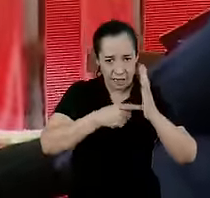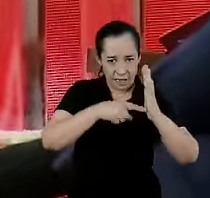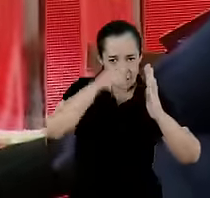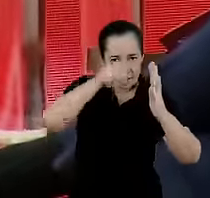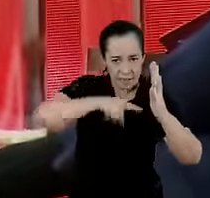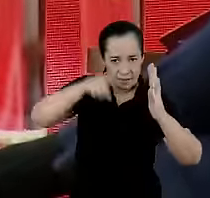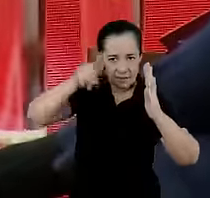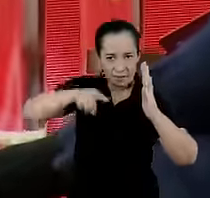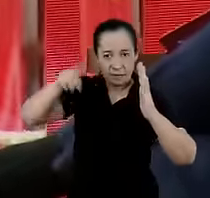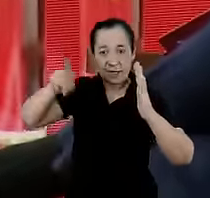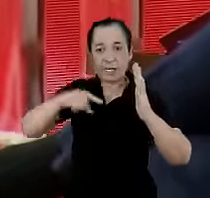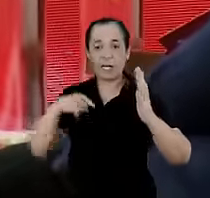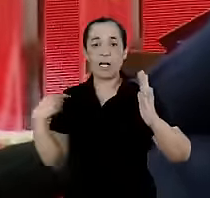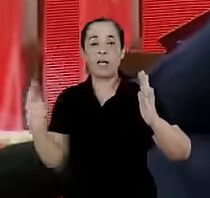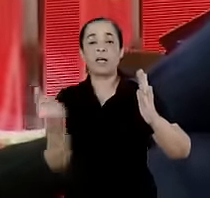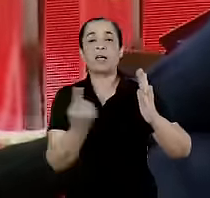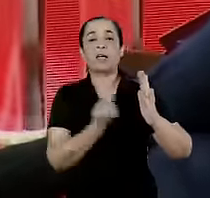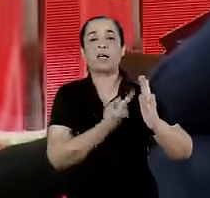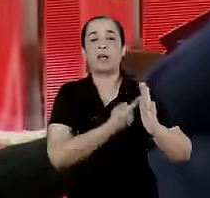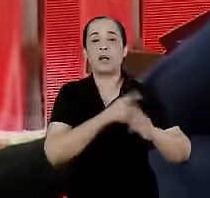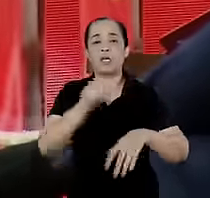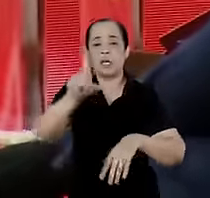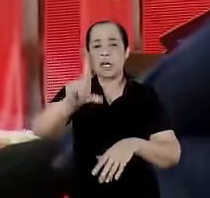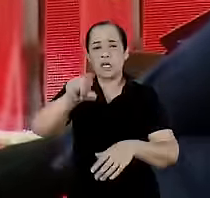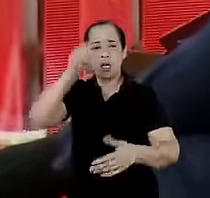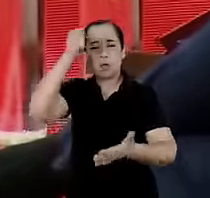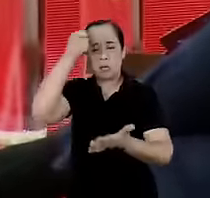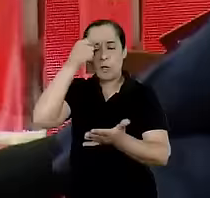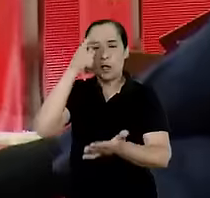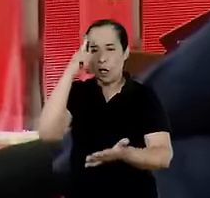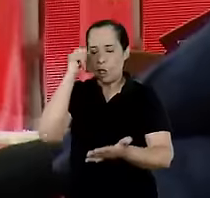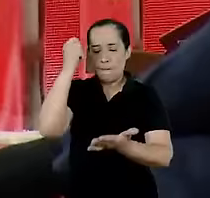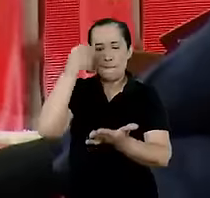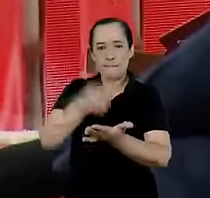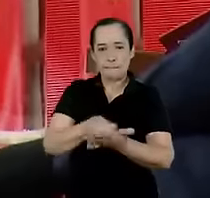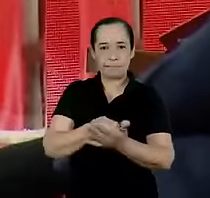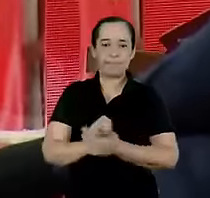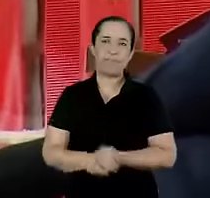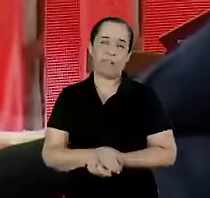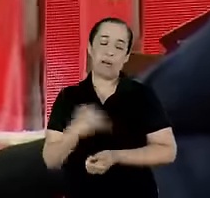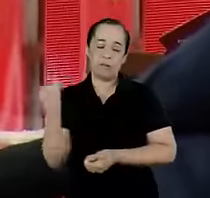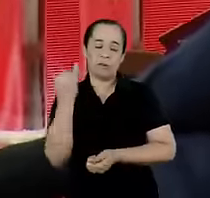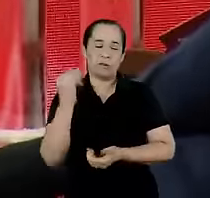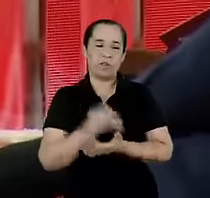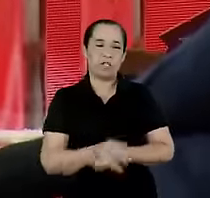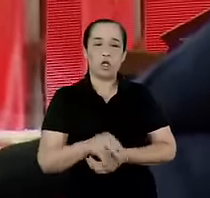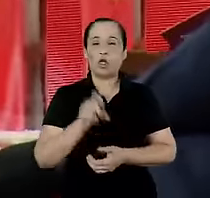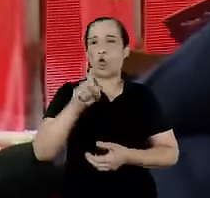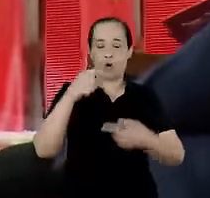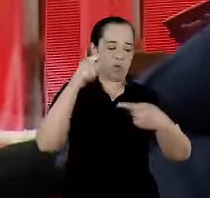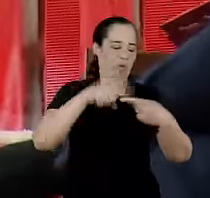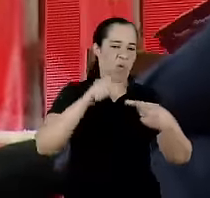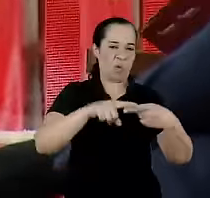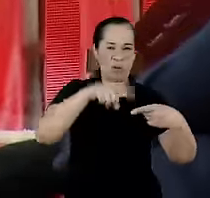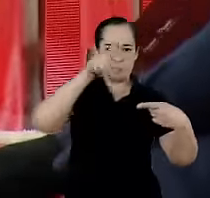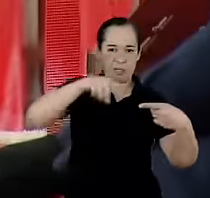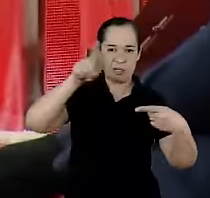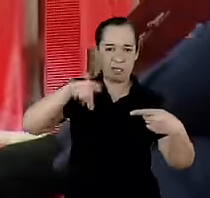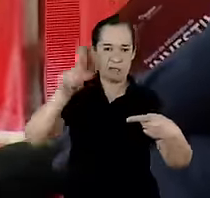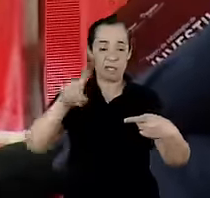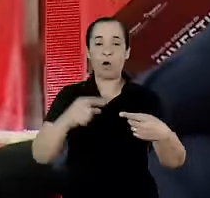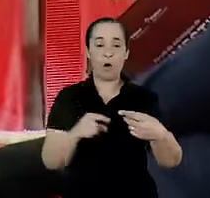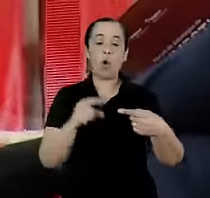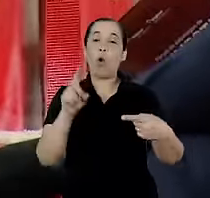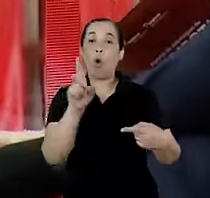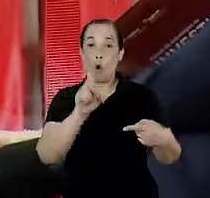nosso arcabouo de tomada de decisão isso que é o mais relevante não acho que tem uma variável só obviamente o câmbio é sempre o mais eh o mais